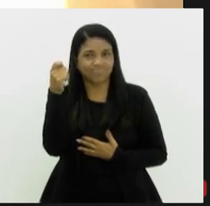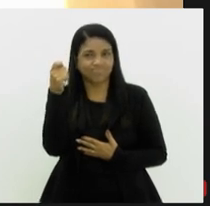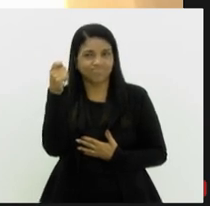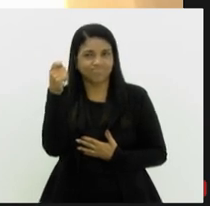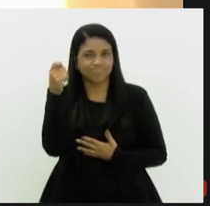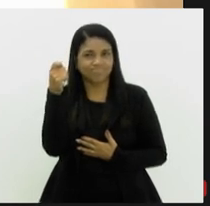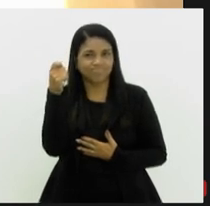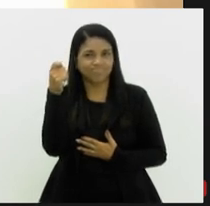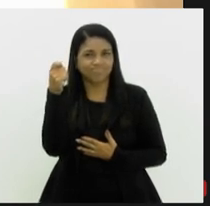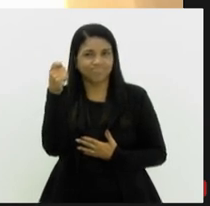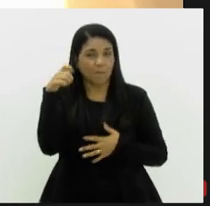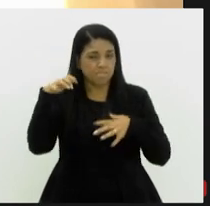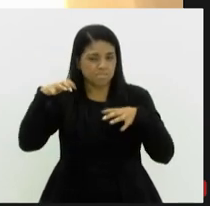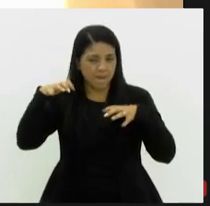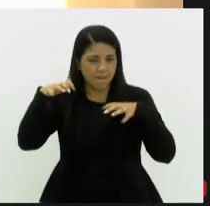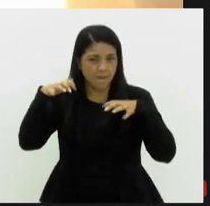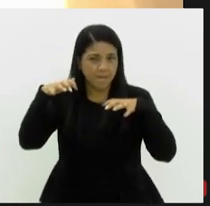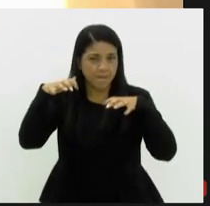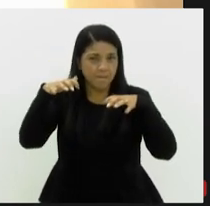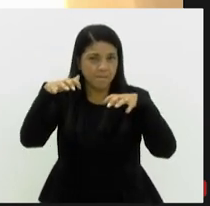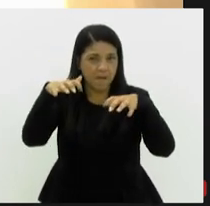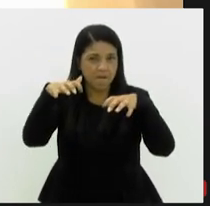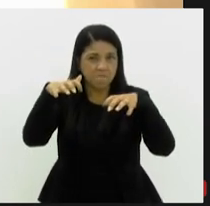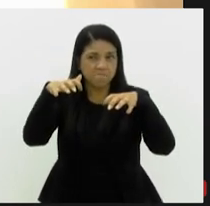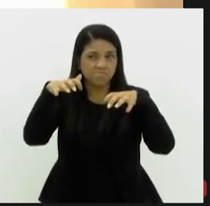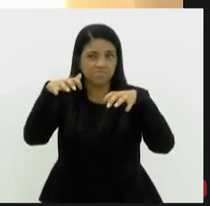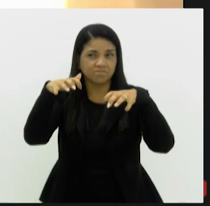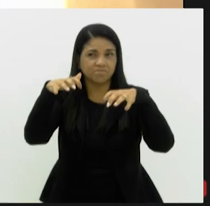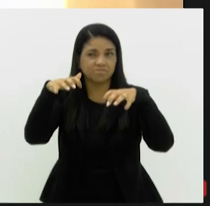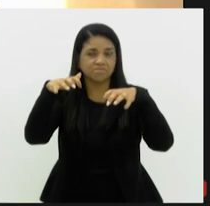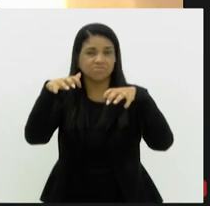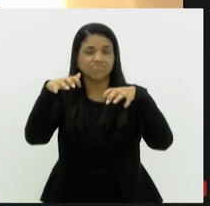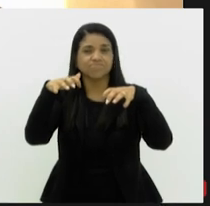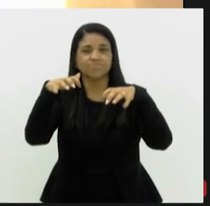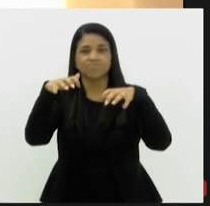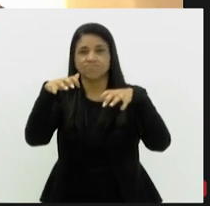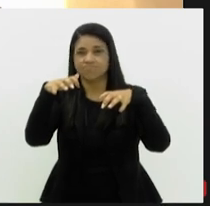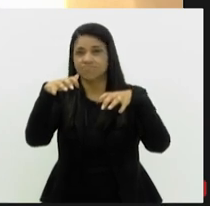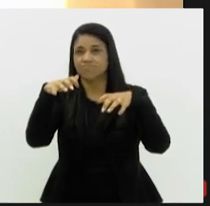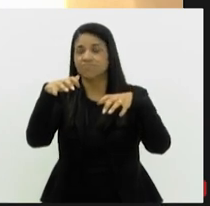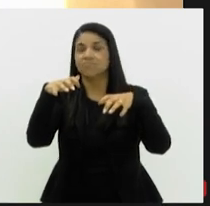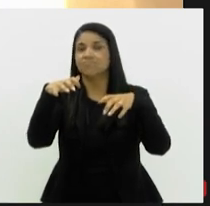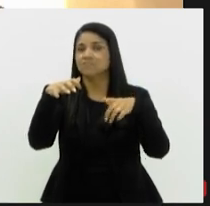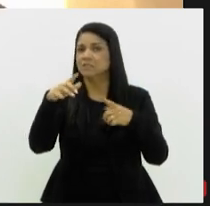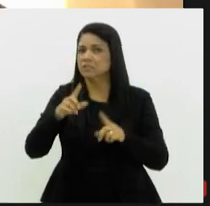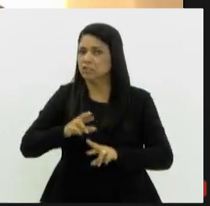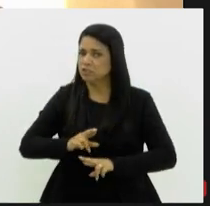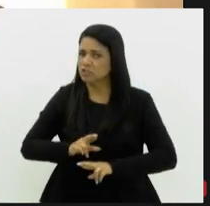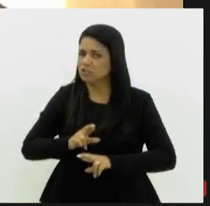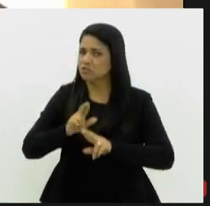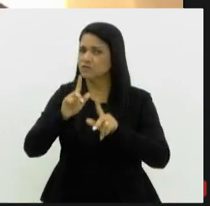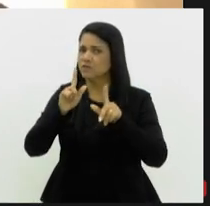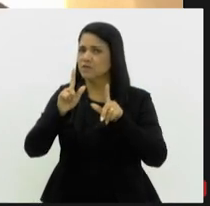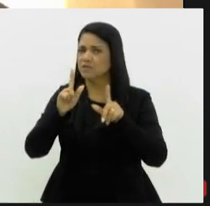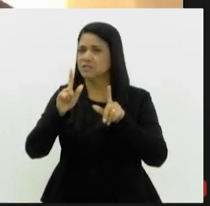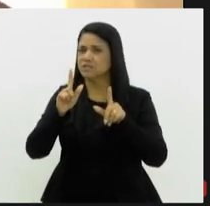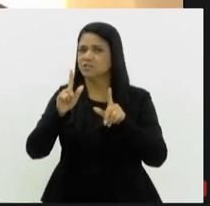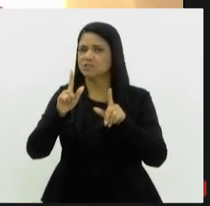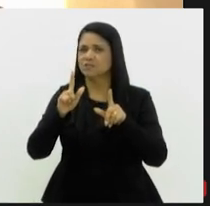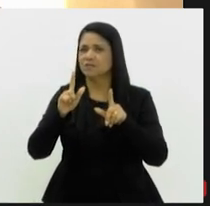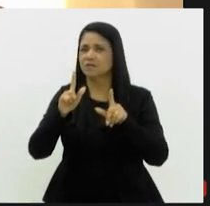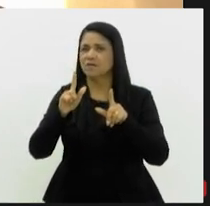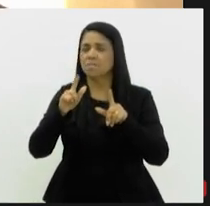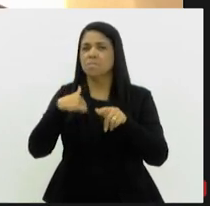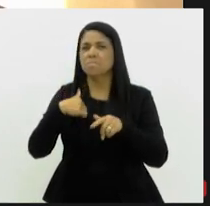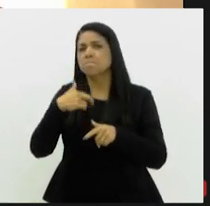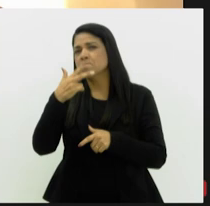foi uma tempestade sui generis, não é? É como que Noé quisesse escoar